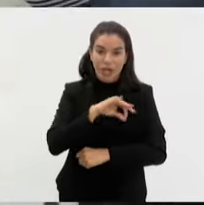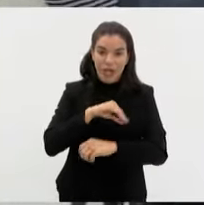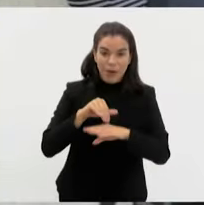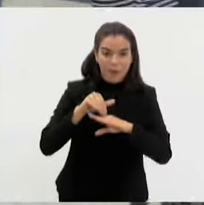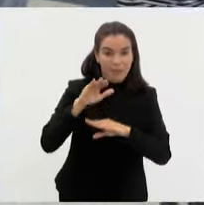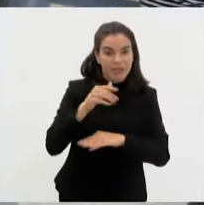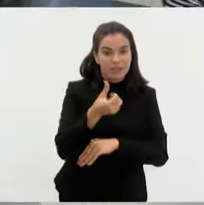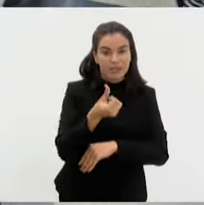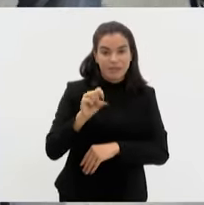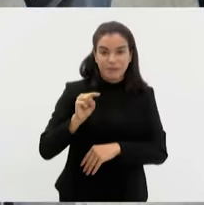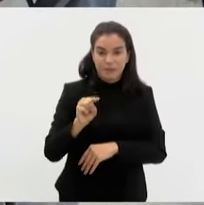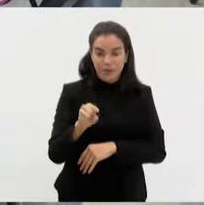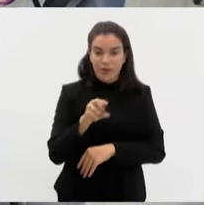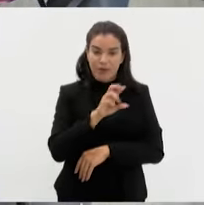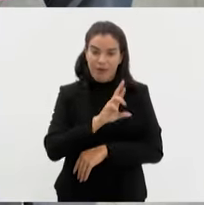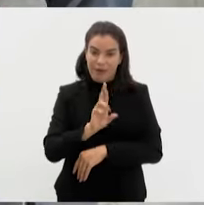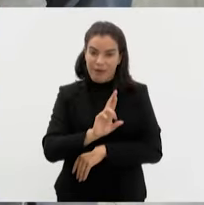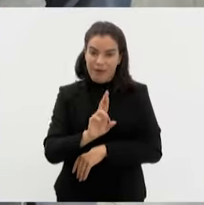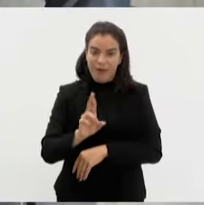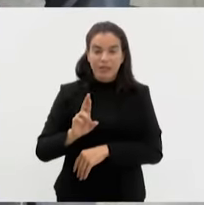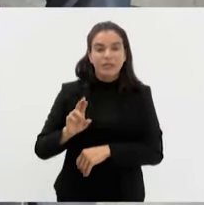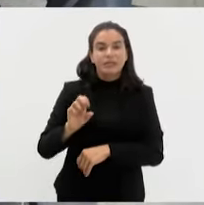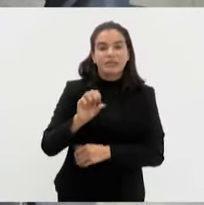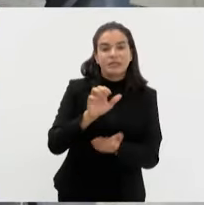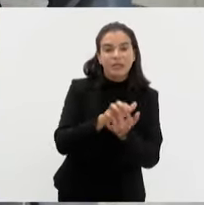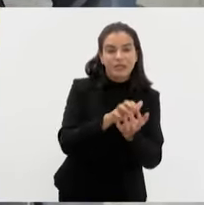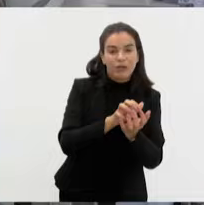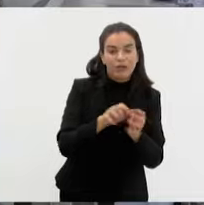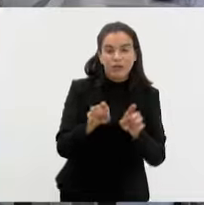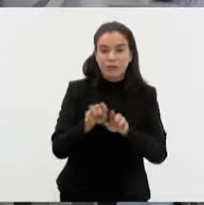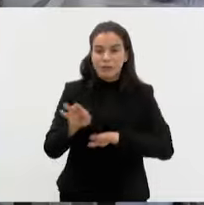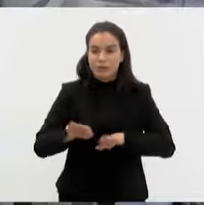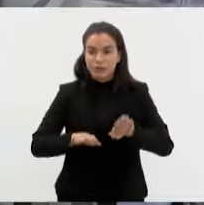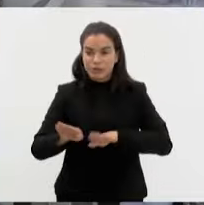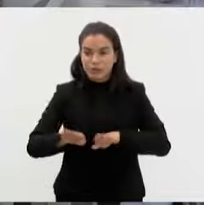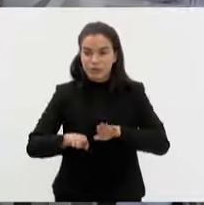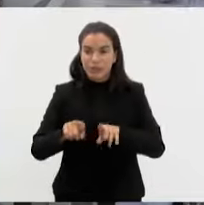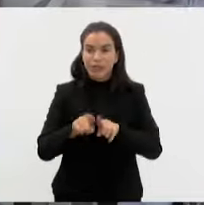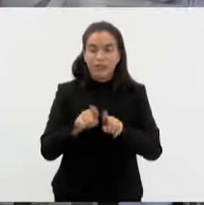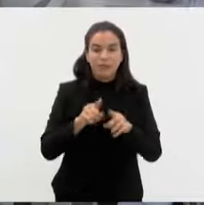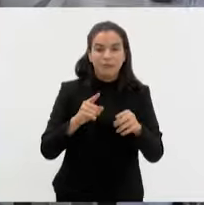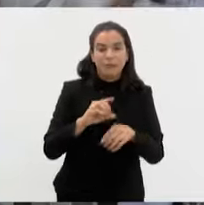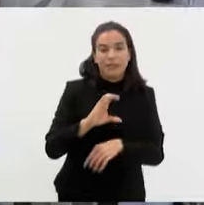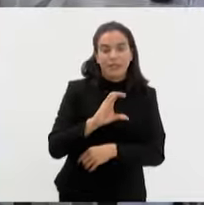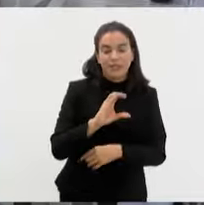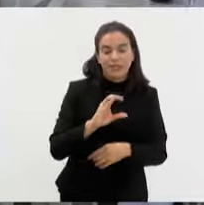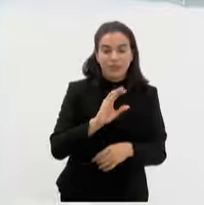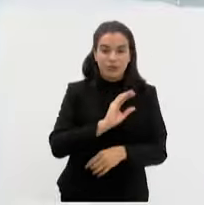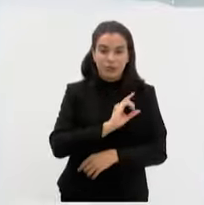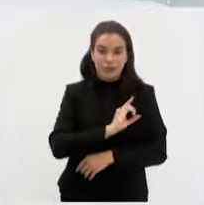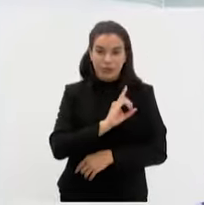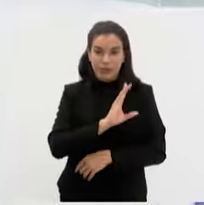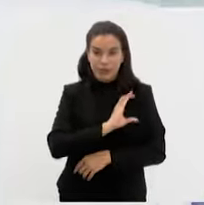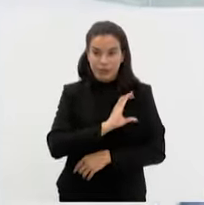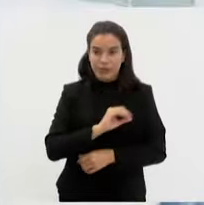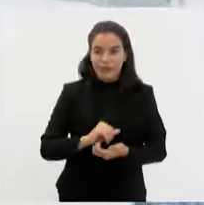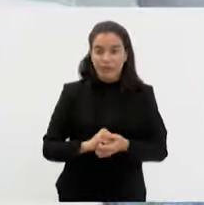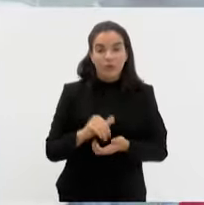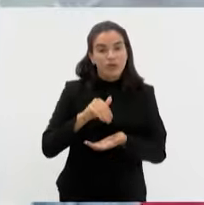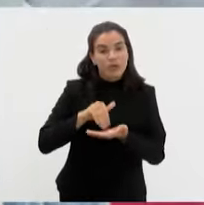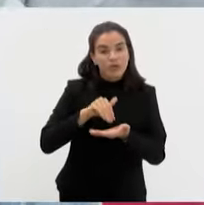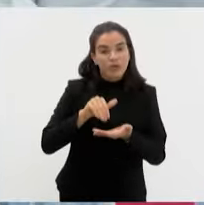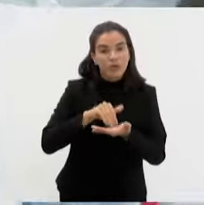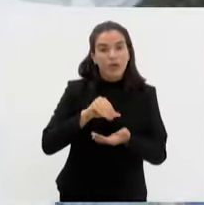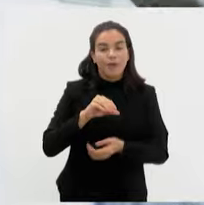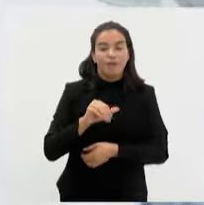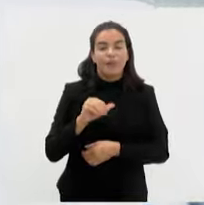quase R$ 6 mil, estão nos bairros de Santa Cruz e Jacarepaguá e também na cidade de Duque de Caxias. O secretário Arthur